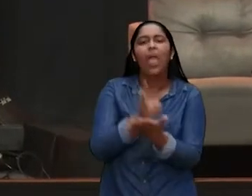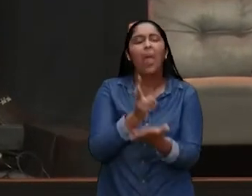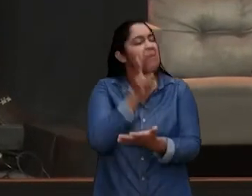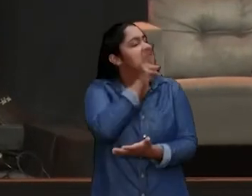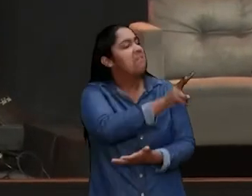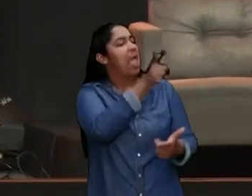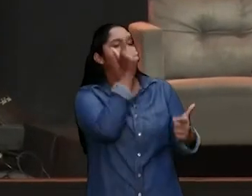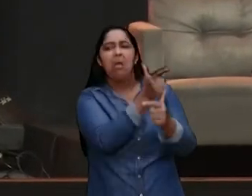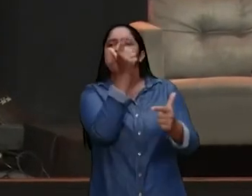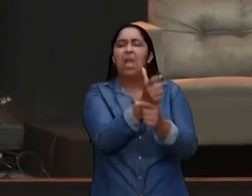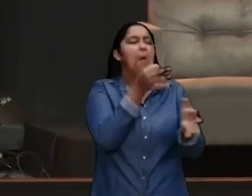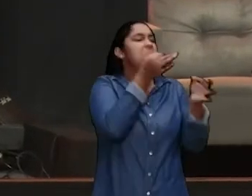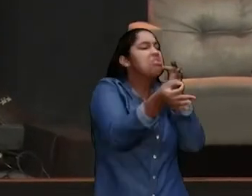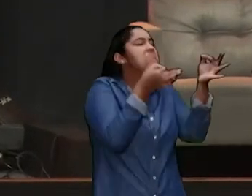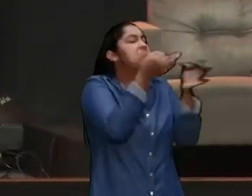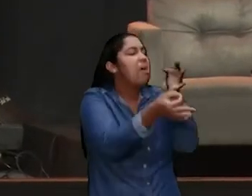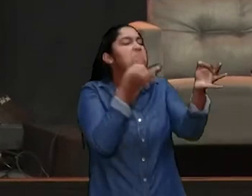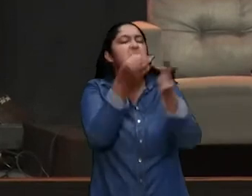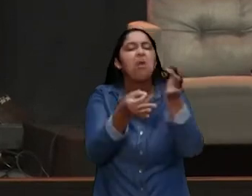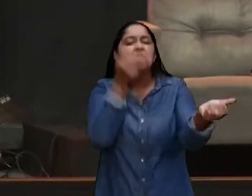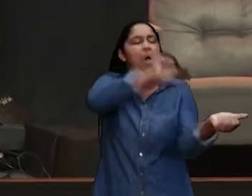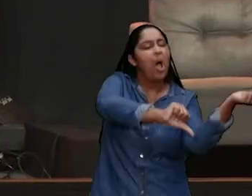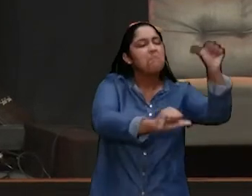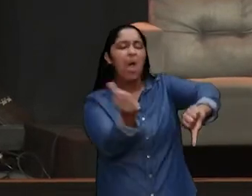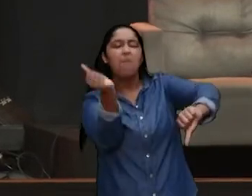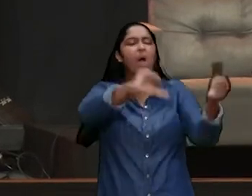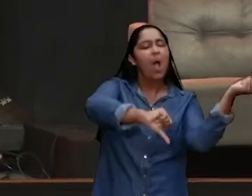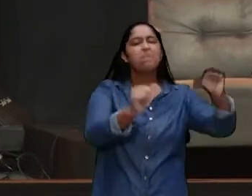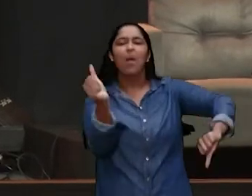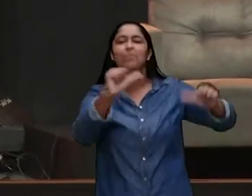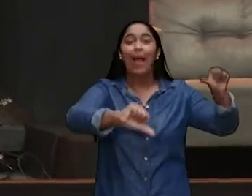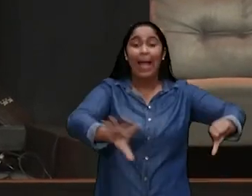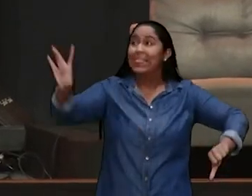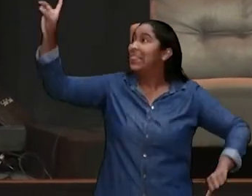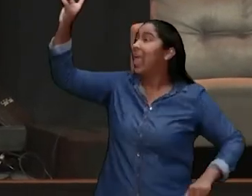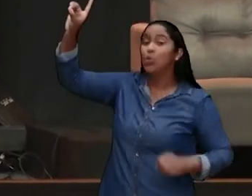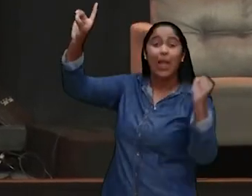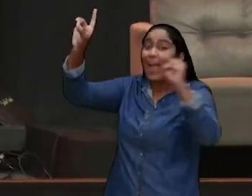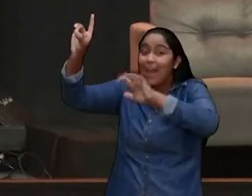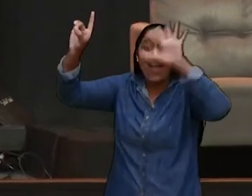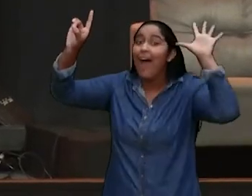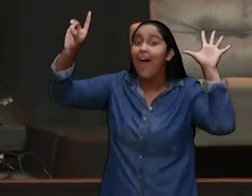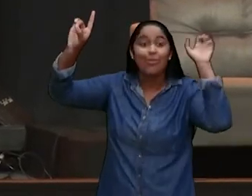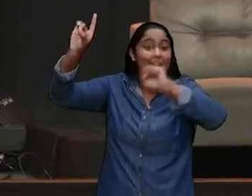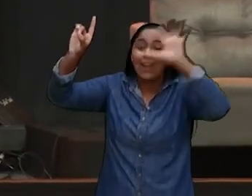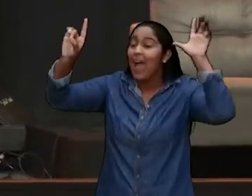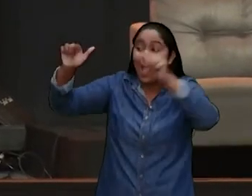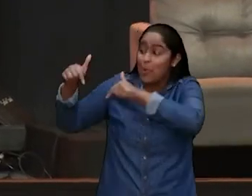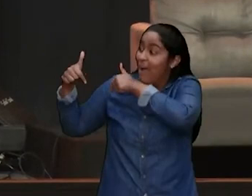coisa e outra que não percebe o falar o agir o grito de Deus na